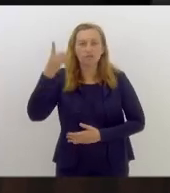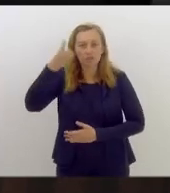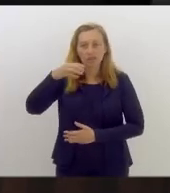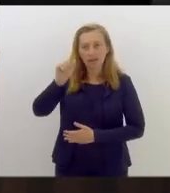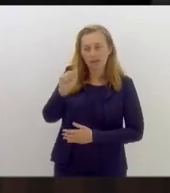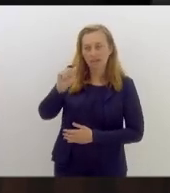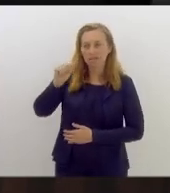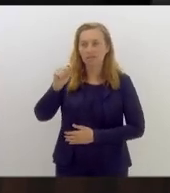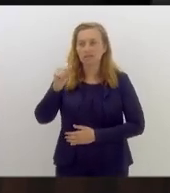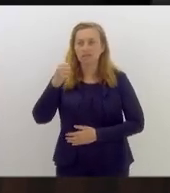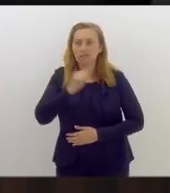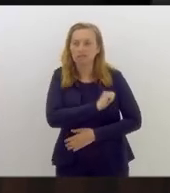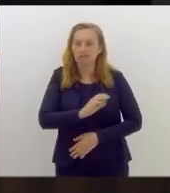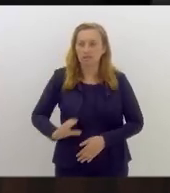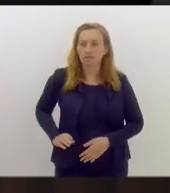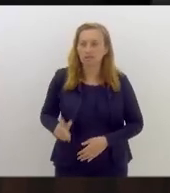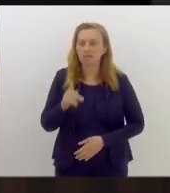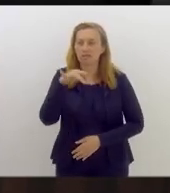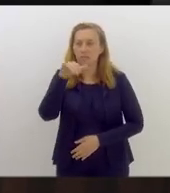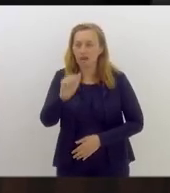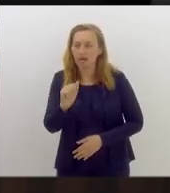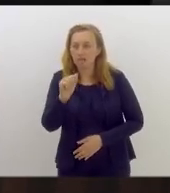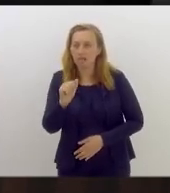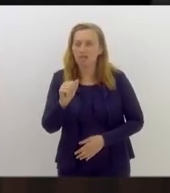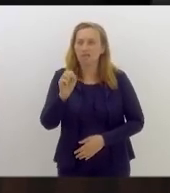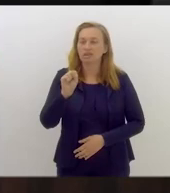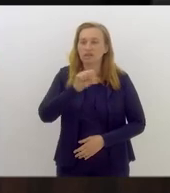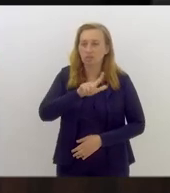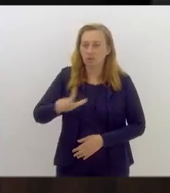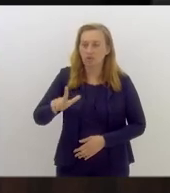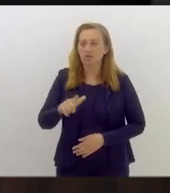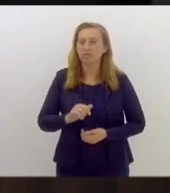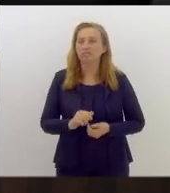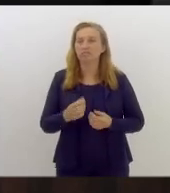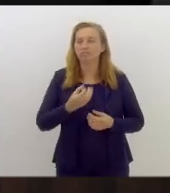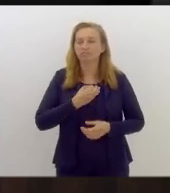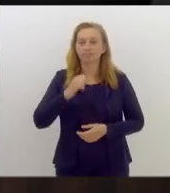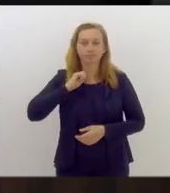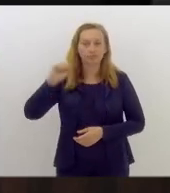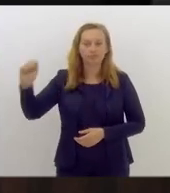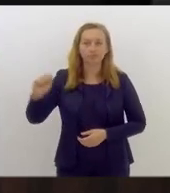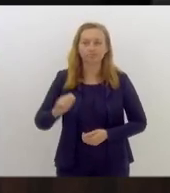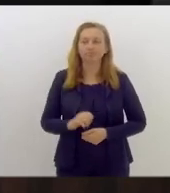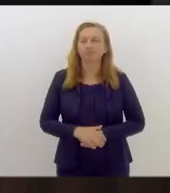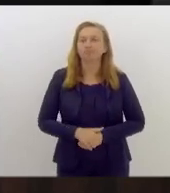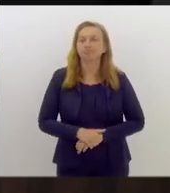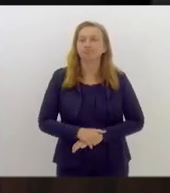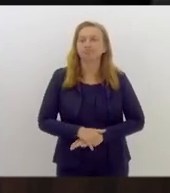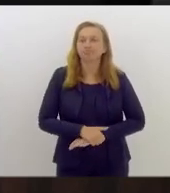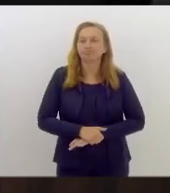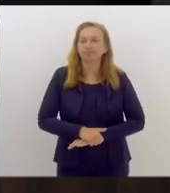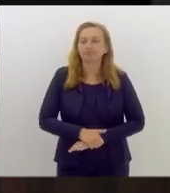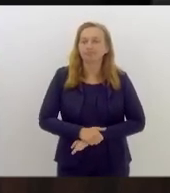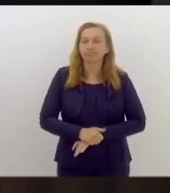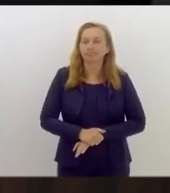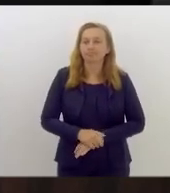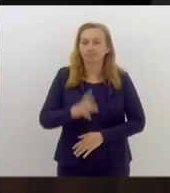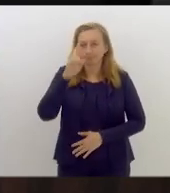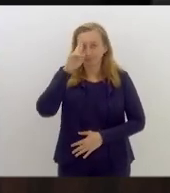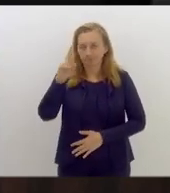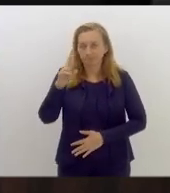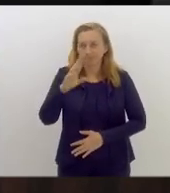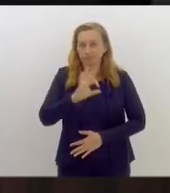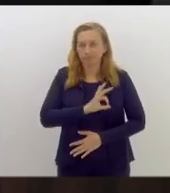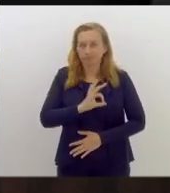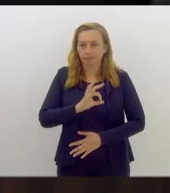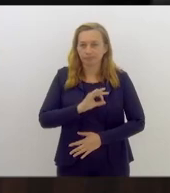André Siciliano, Marcelo Dino, Paula Triguelê, Samuel Malafaia. Concede medalha a Tiradentes, respectivo diploma, ao excelentíssimo senhor capitão de Mar e